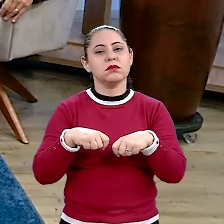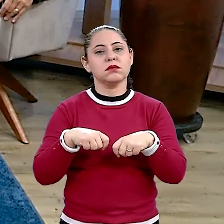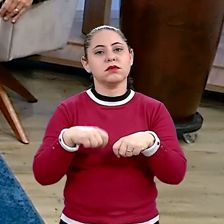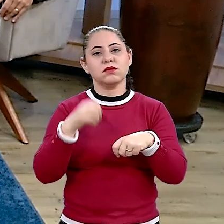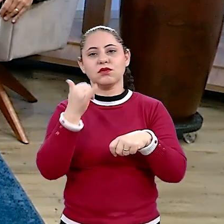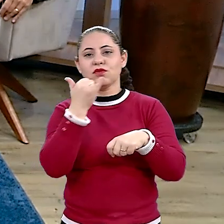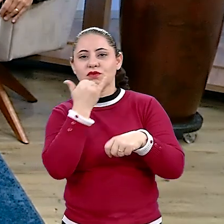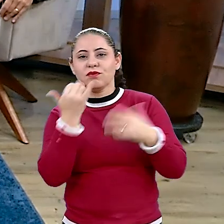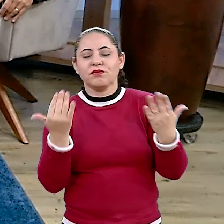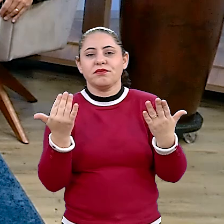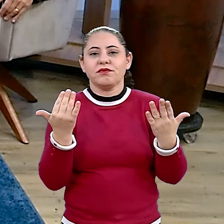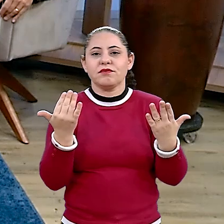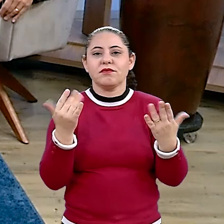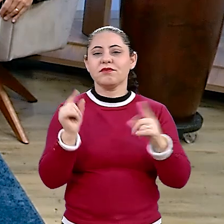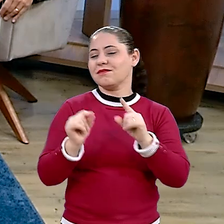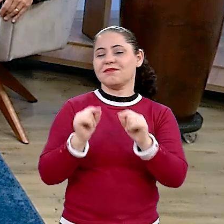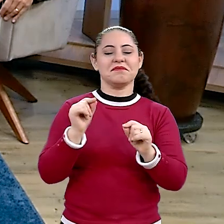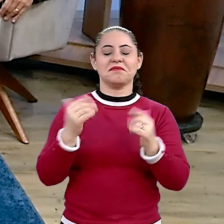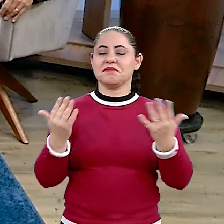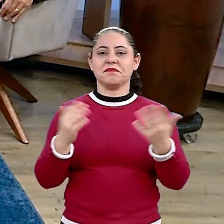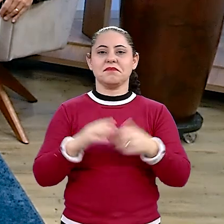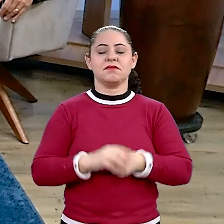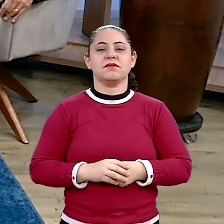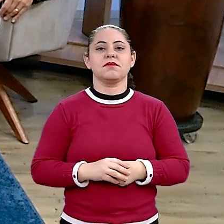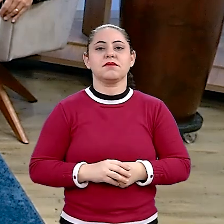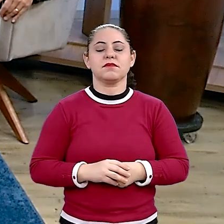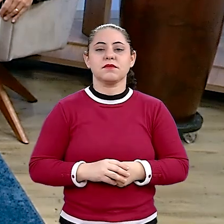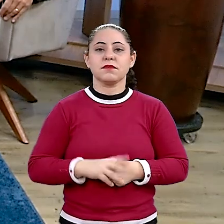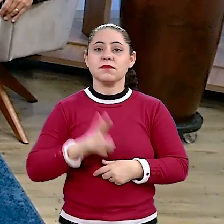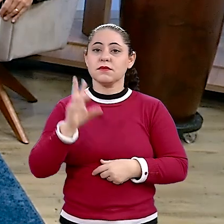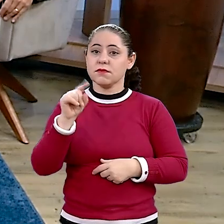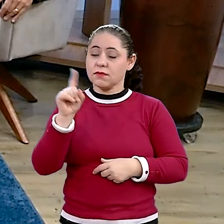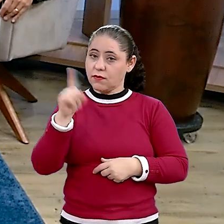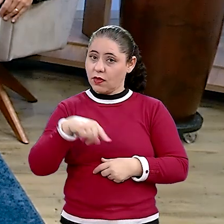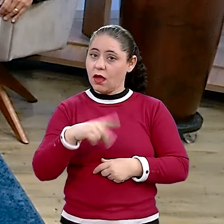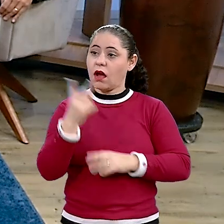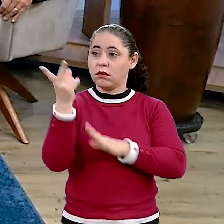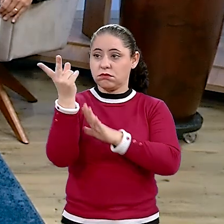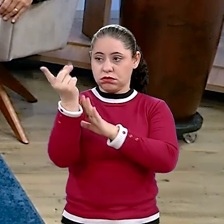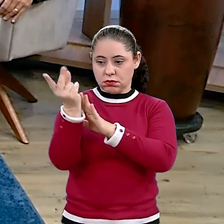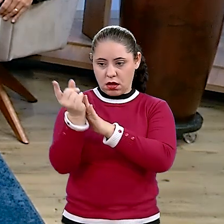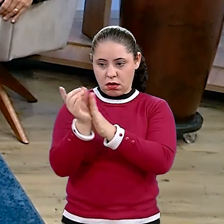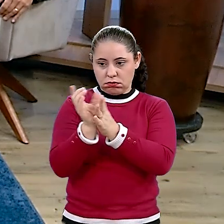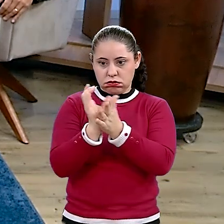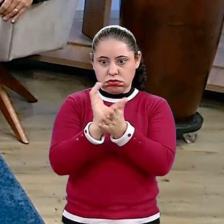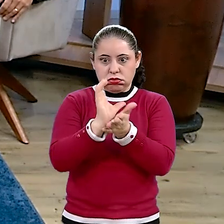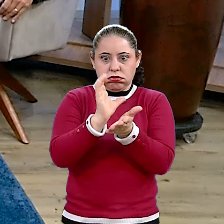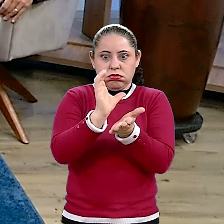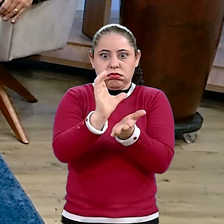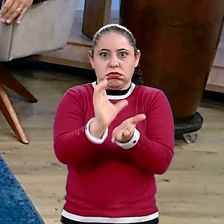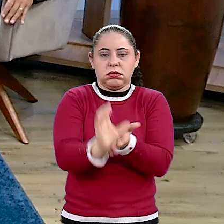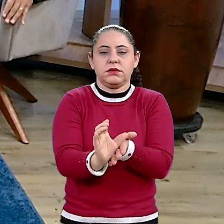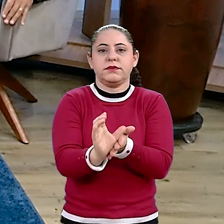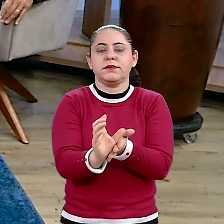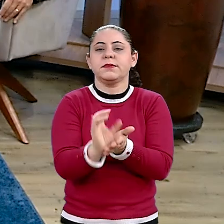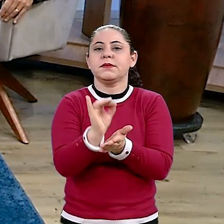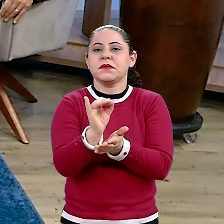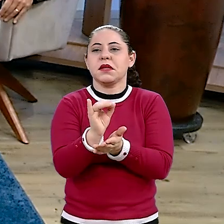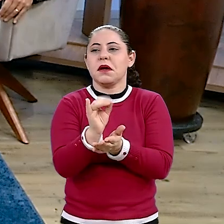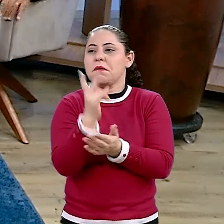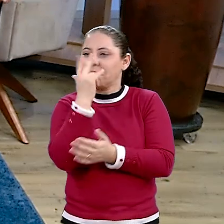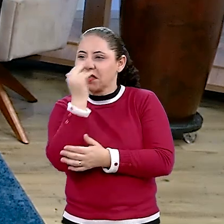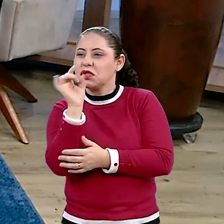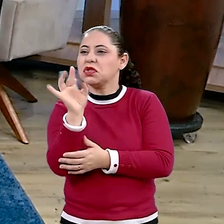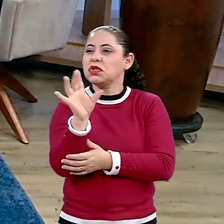como o deputado explicou, não é só trocar dormente. Não é. Não é. É um investimento grande. Engana-se aquele que